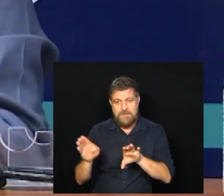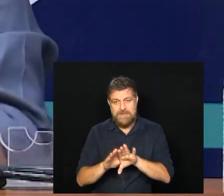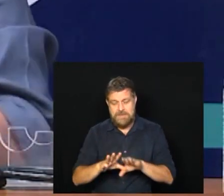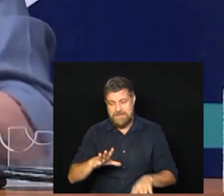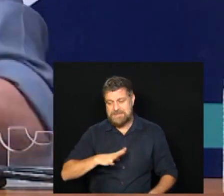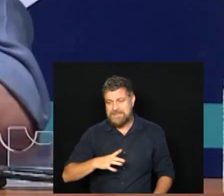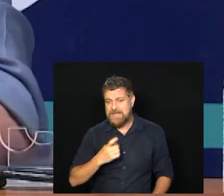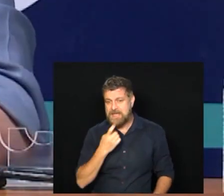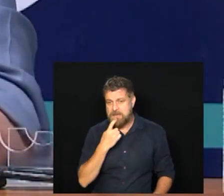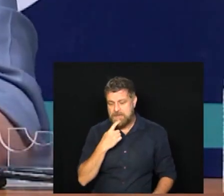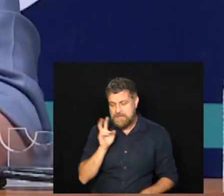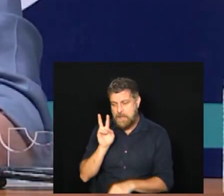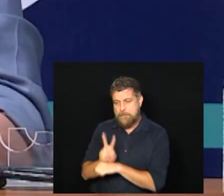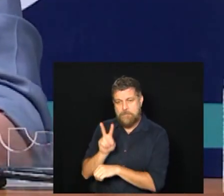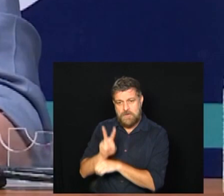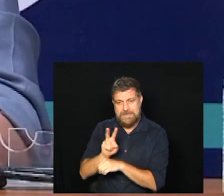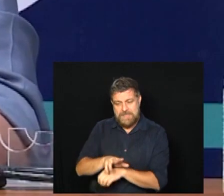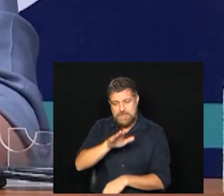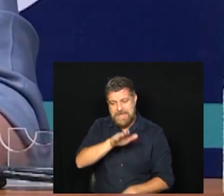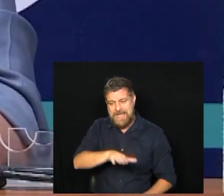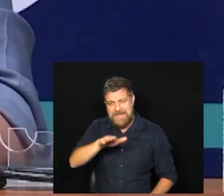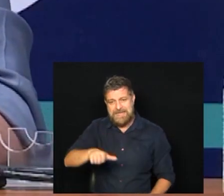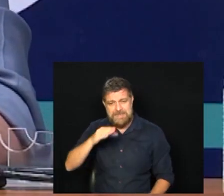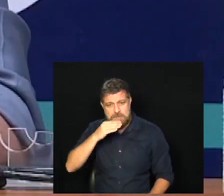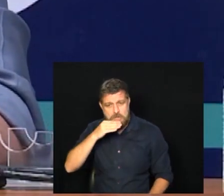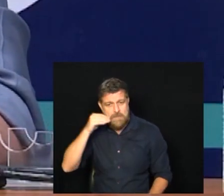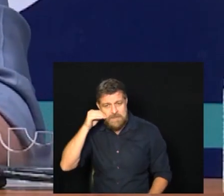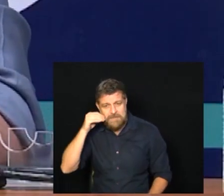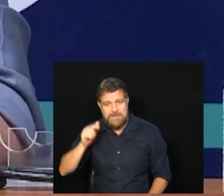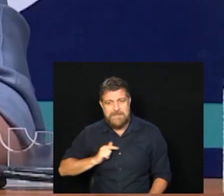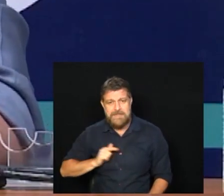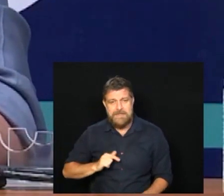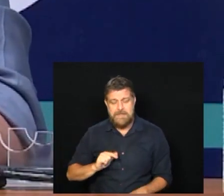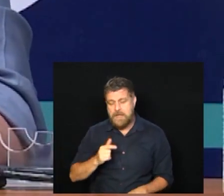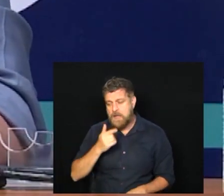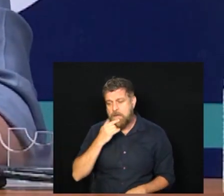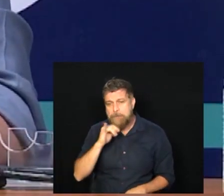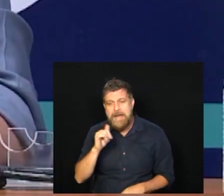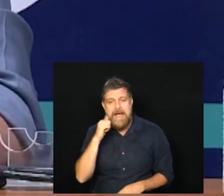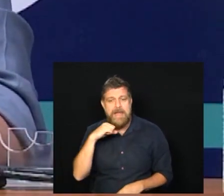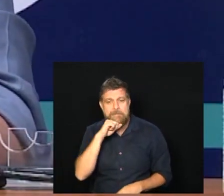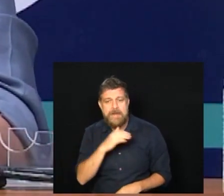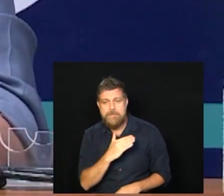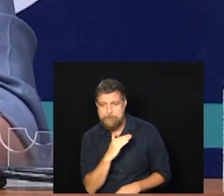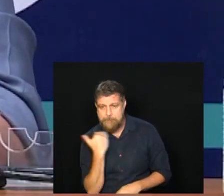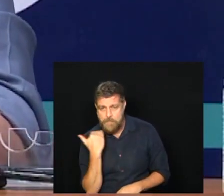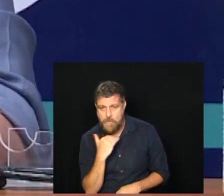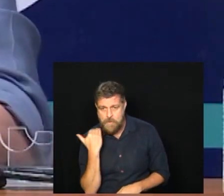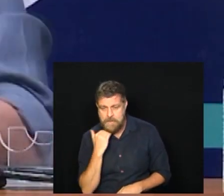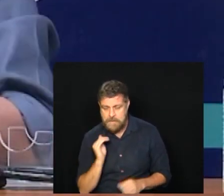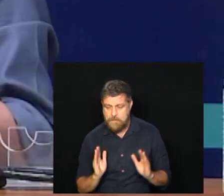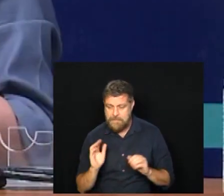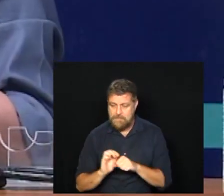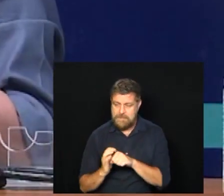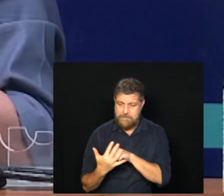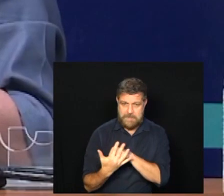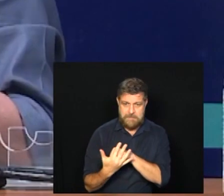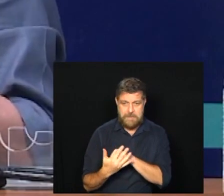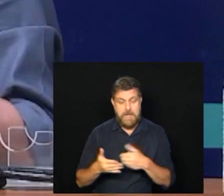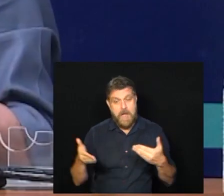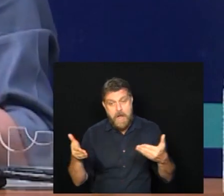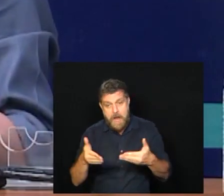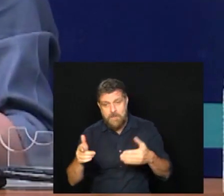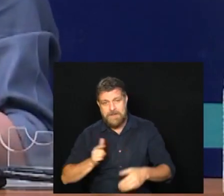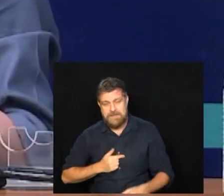Protege para as crianças e adolescentes que perderam pais ou responsáveis durante a pandemia. E agora